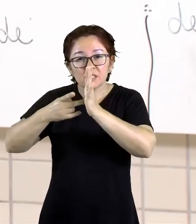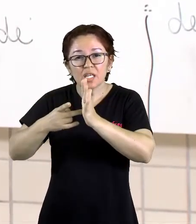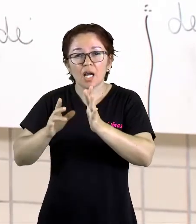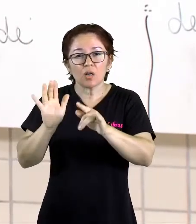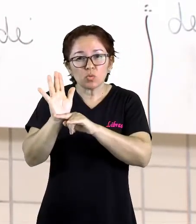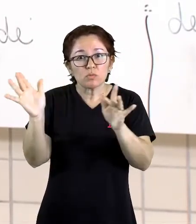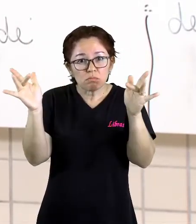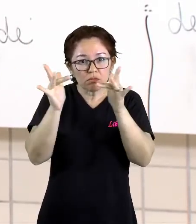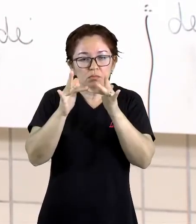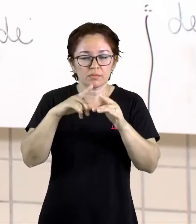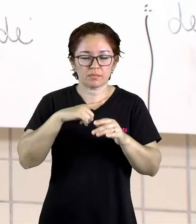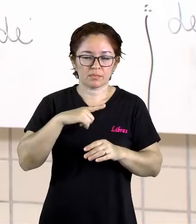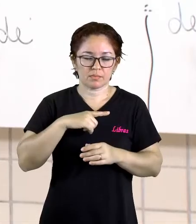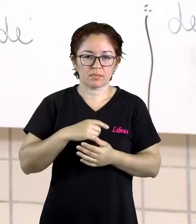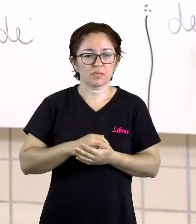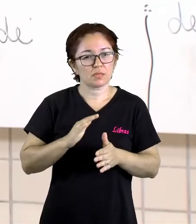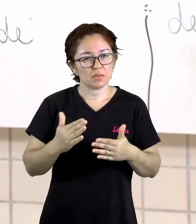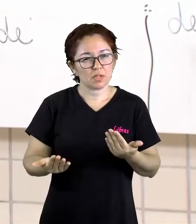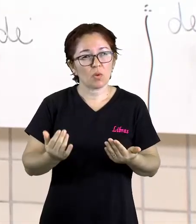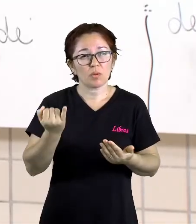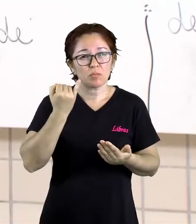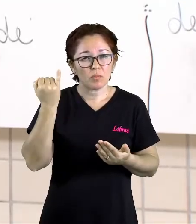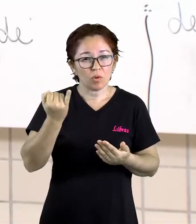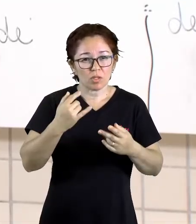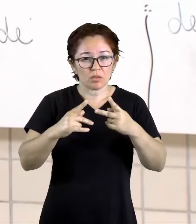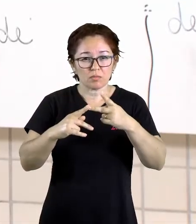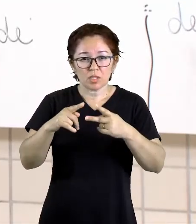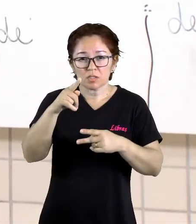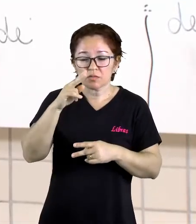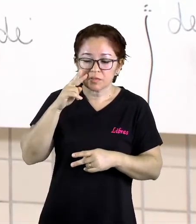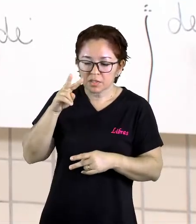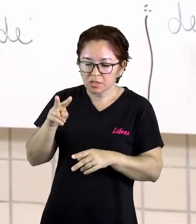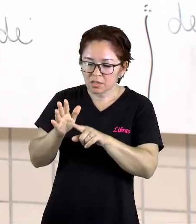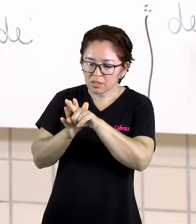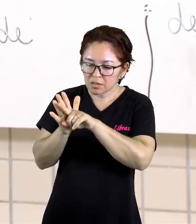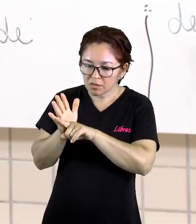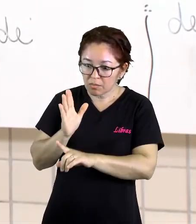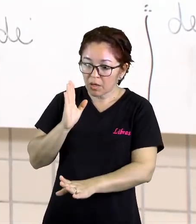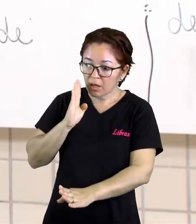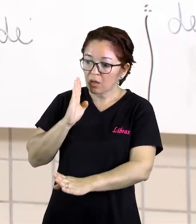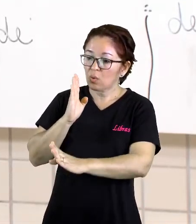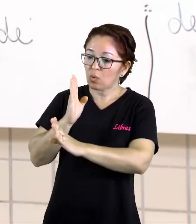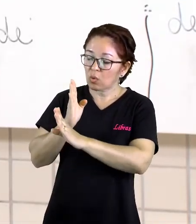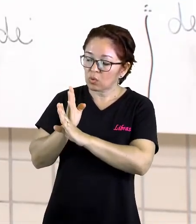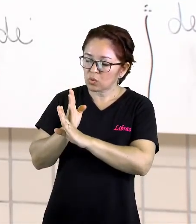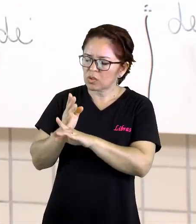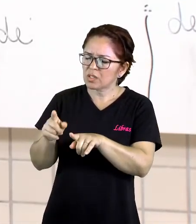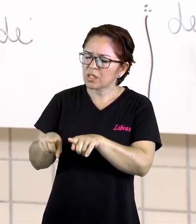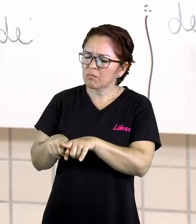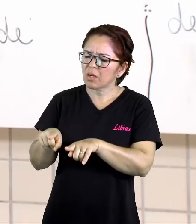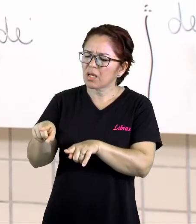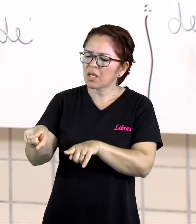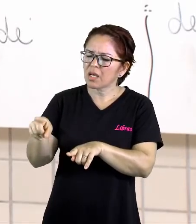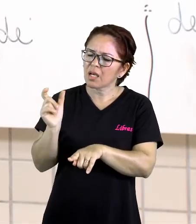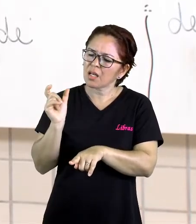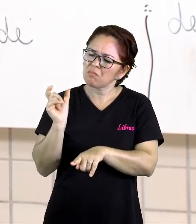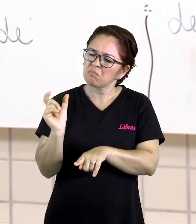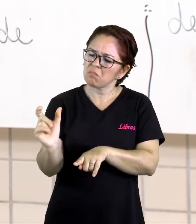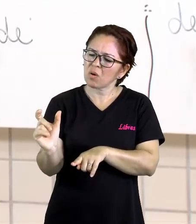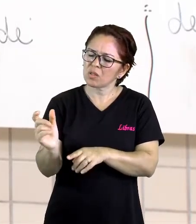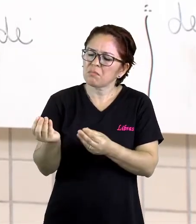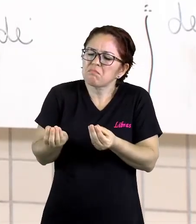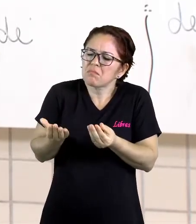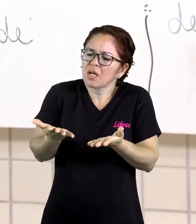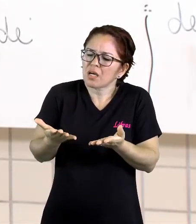atentos, não só à identificação das preposições, mas à ideia que elas querem expressar. Então,